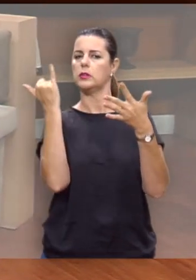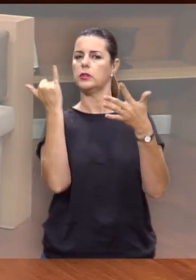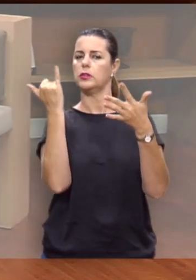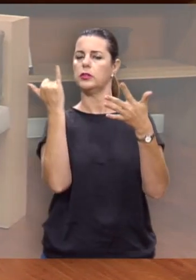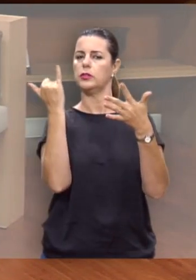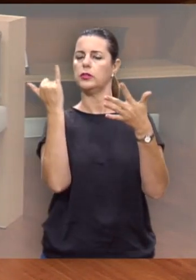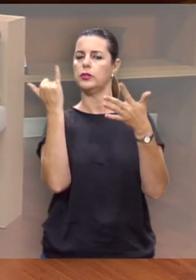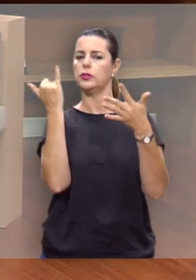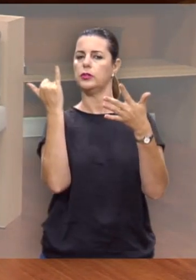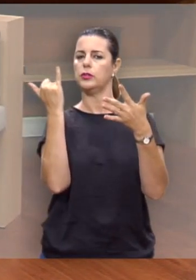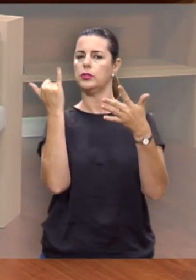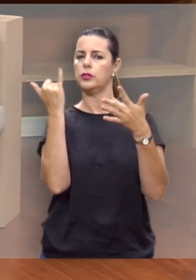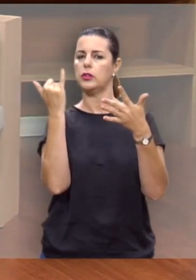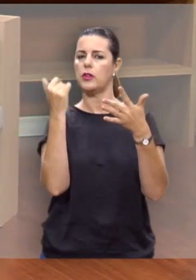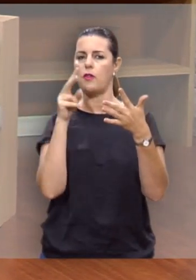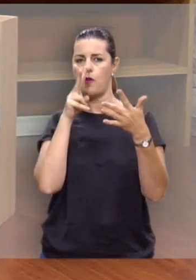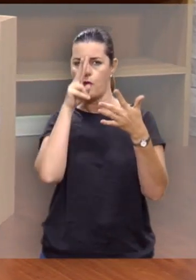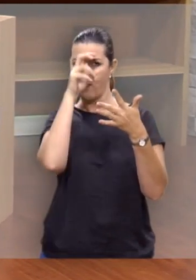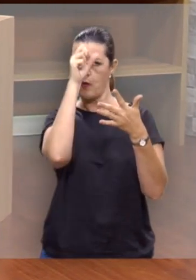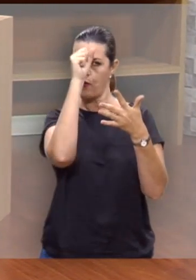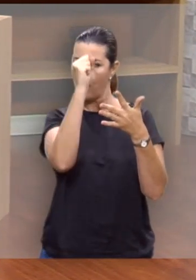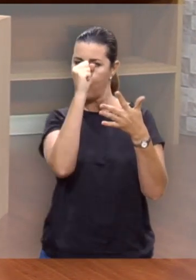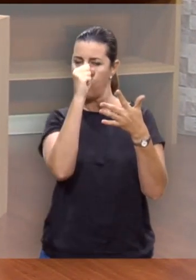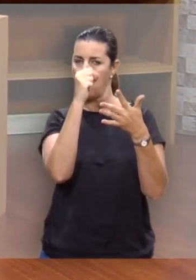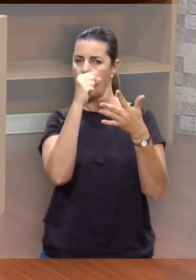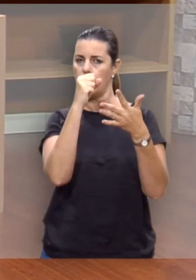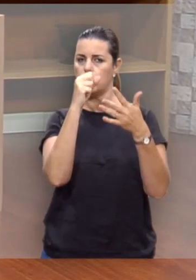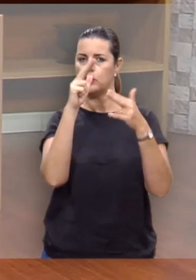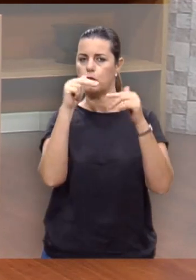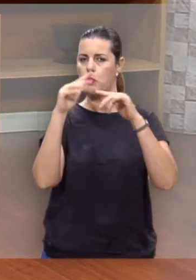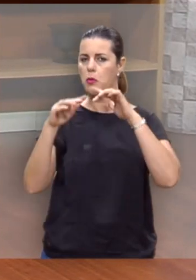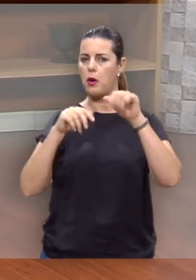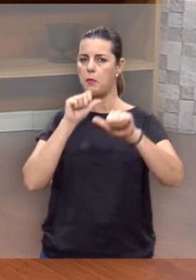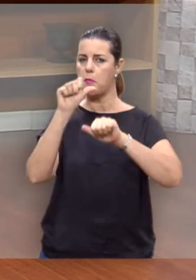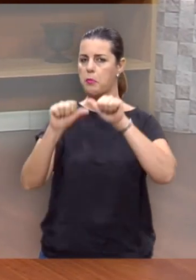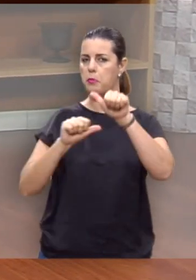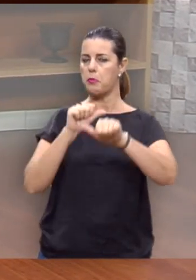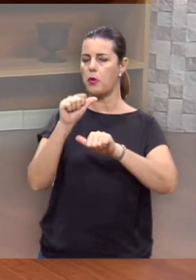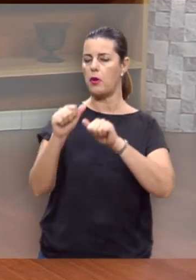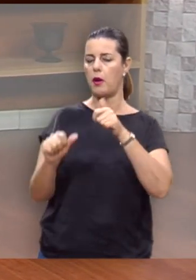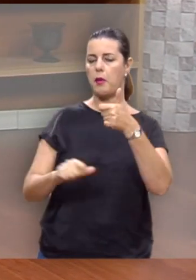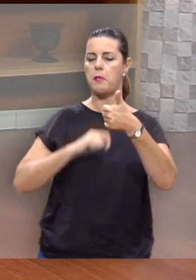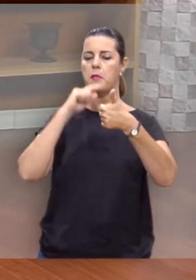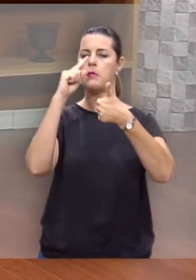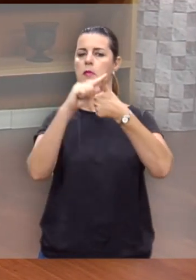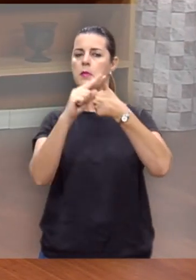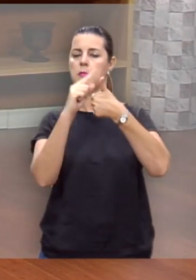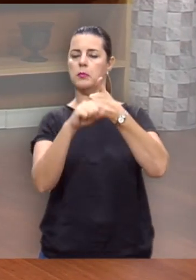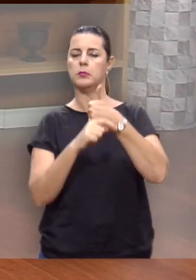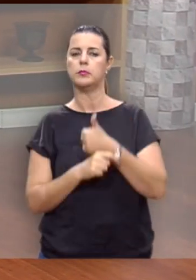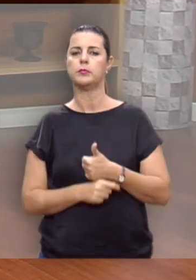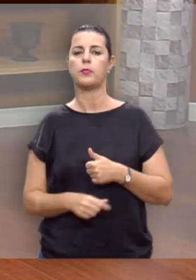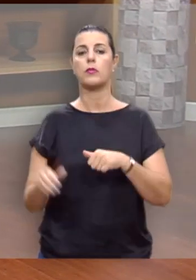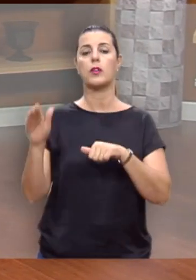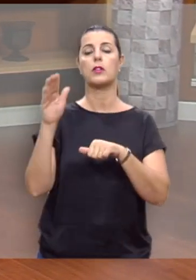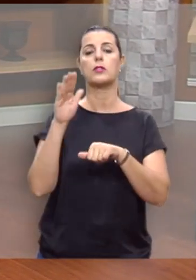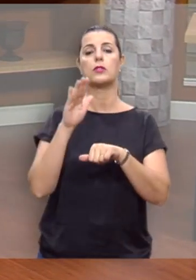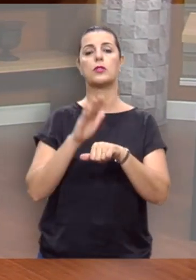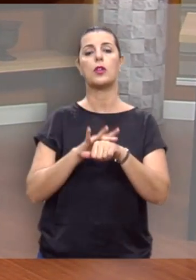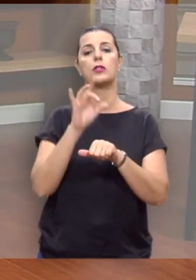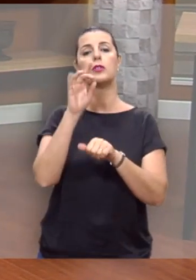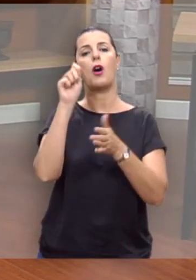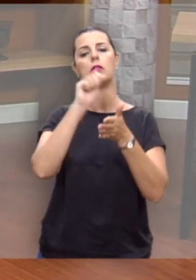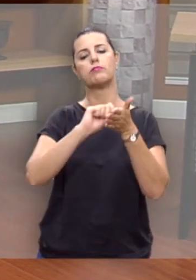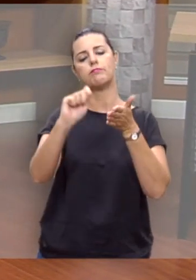5 colunas graníticas, sólidas, inabaláveis. E a primeira coluna é só